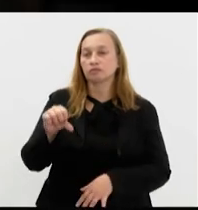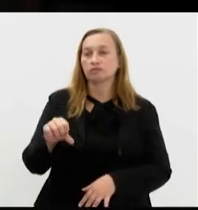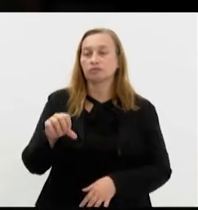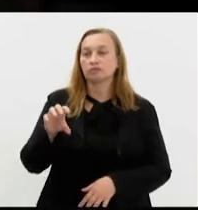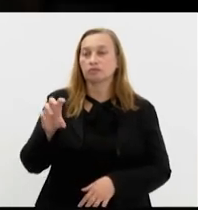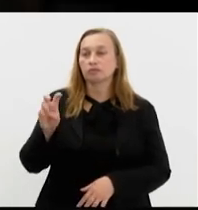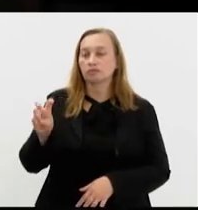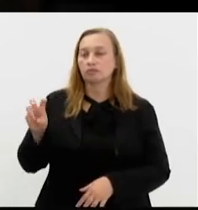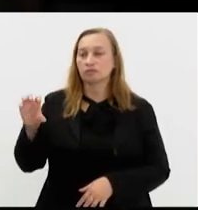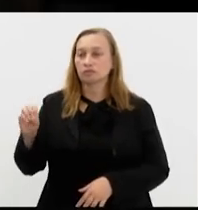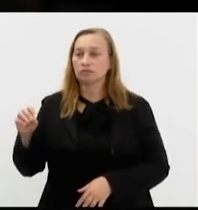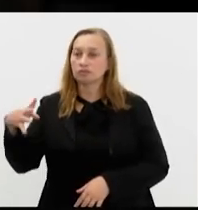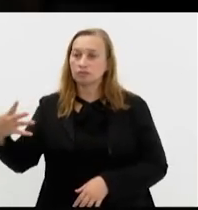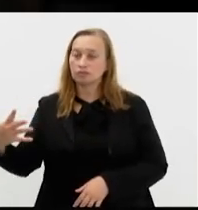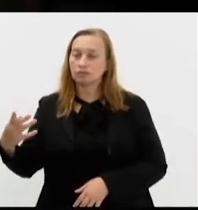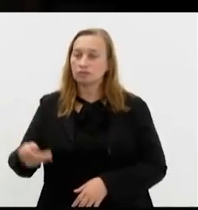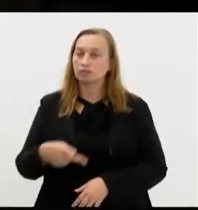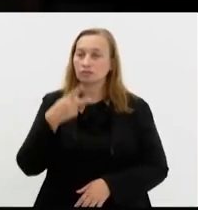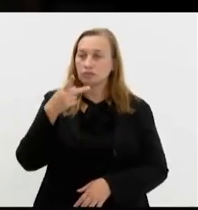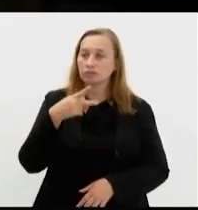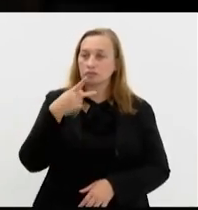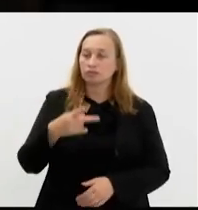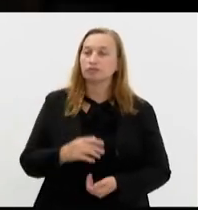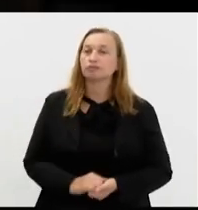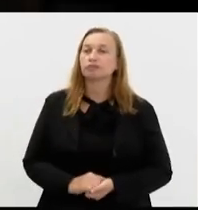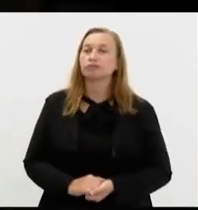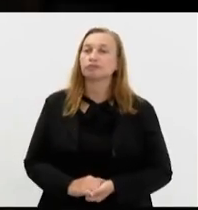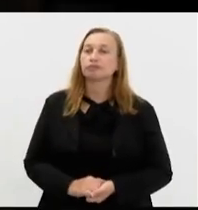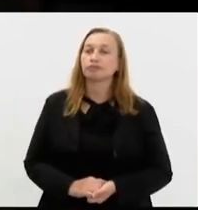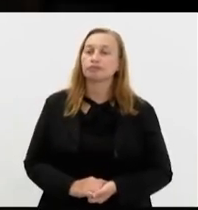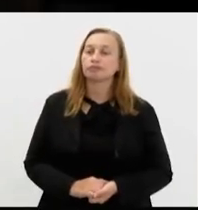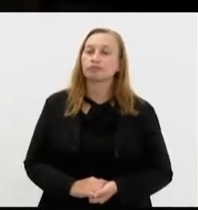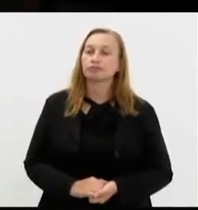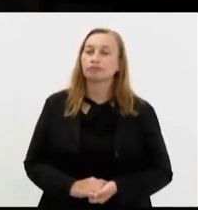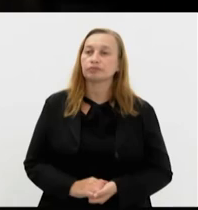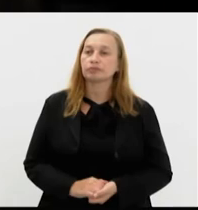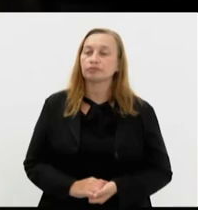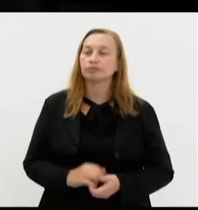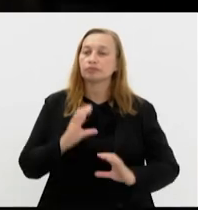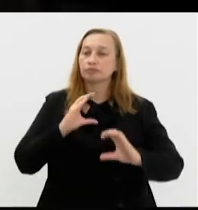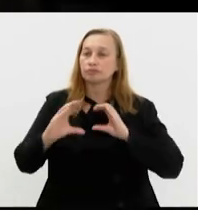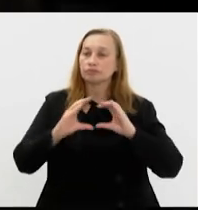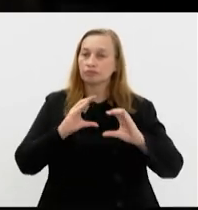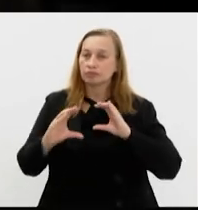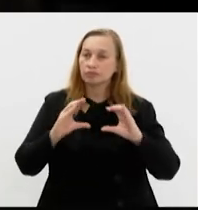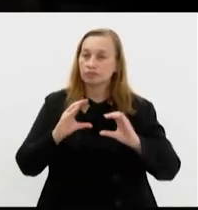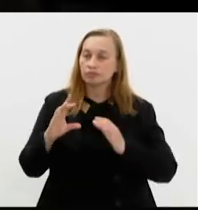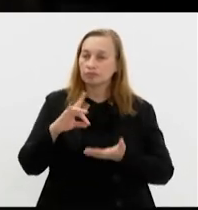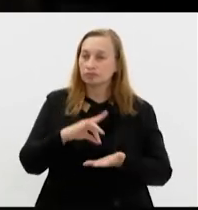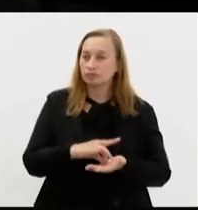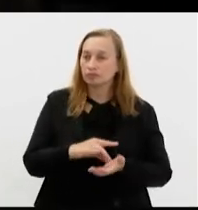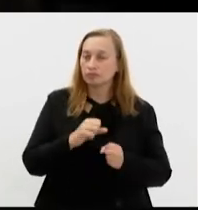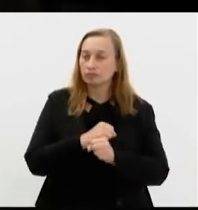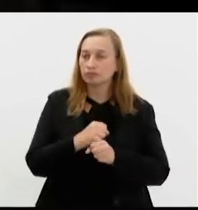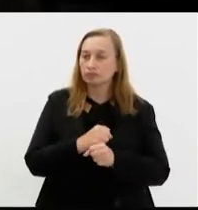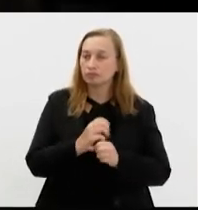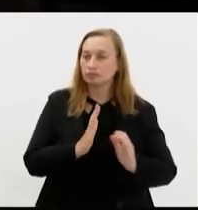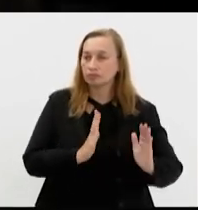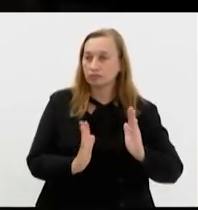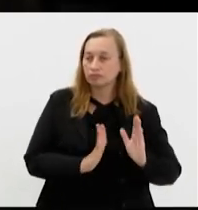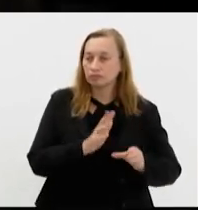94 para falar da do delineamento da comunicação oficial no ano